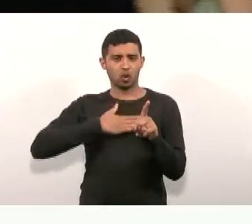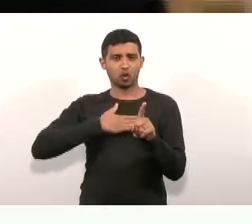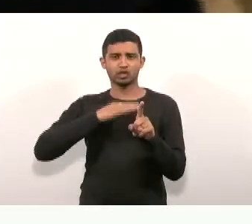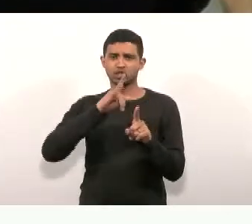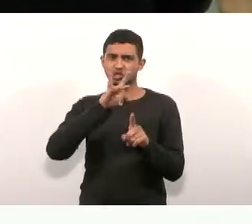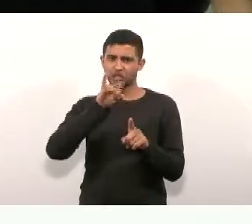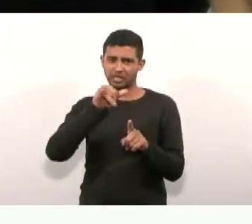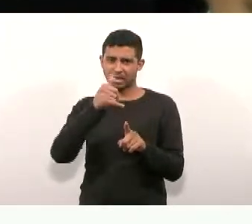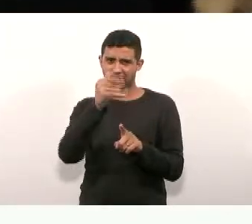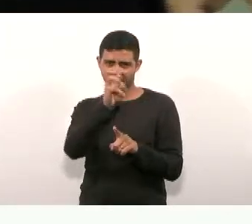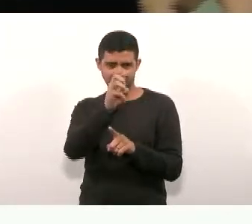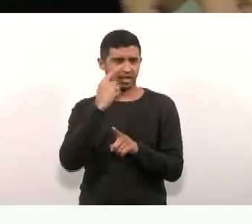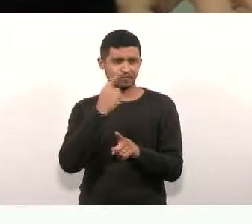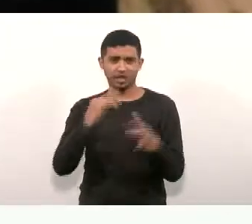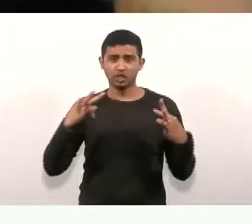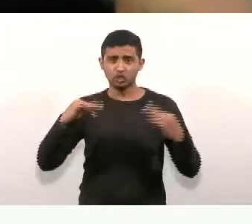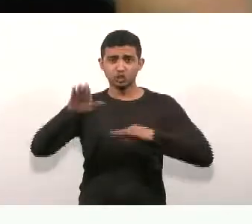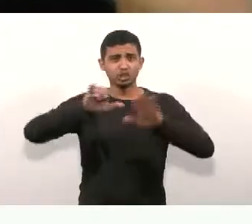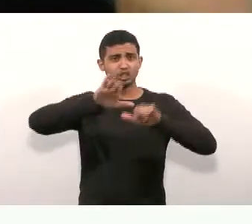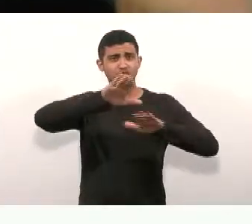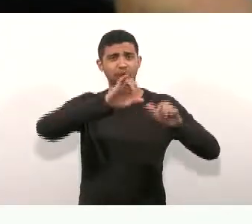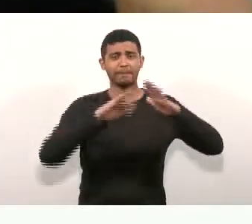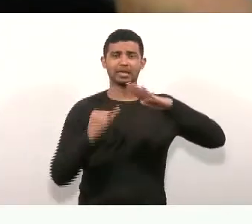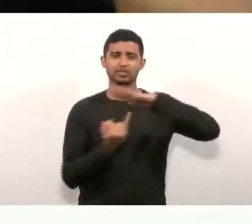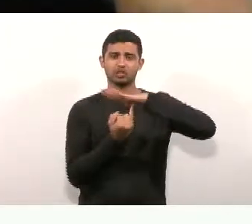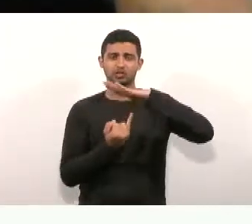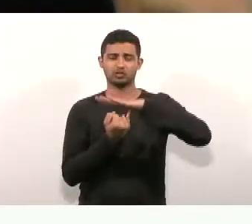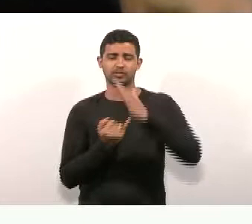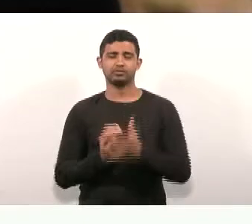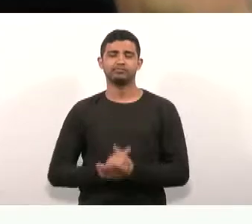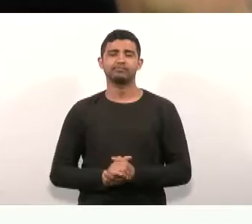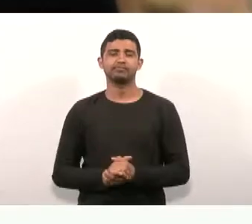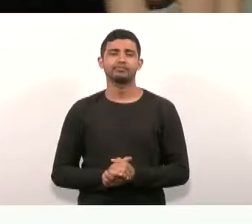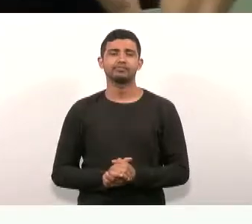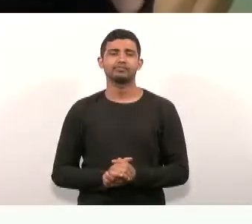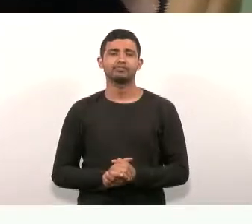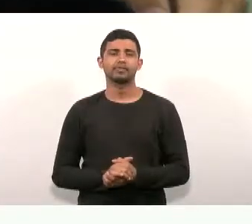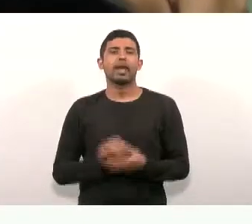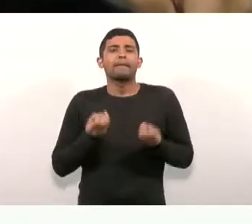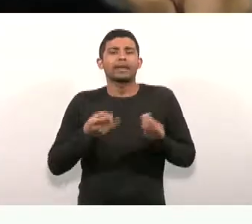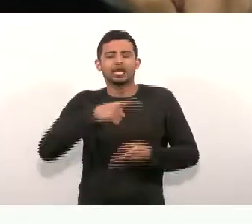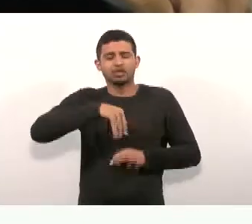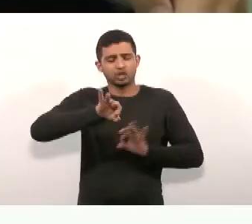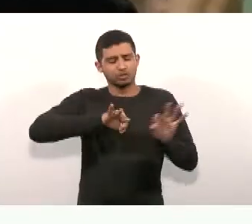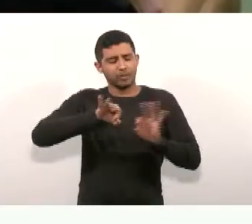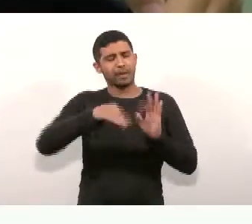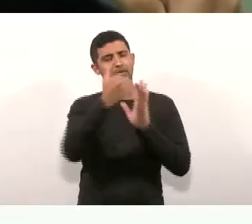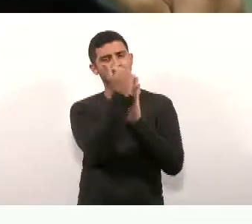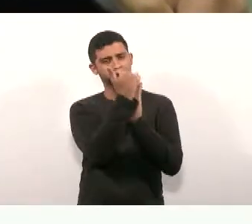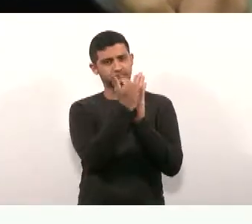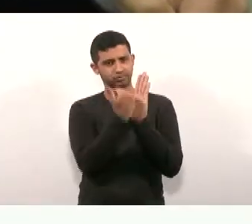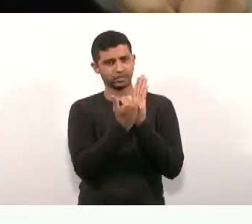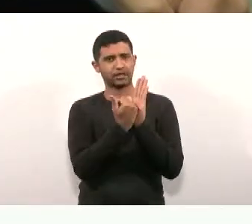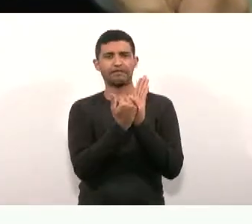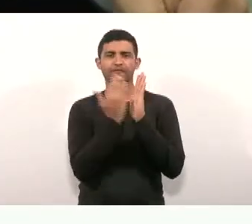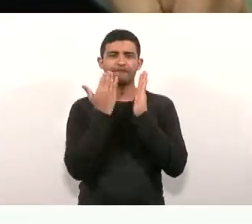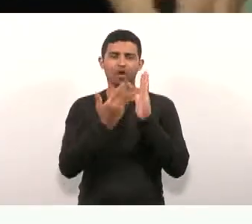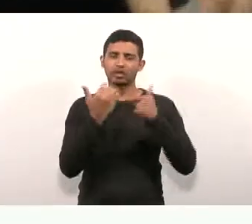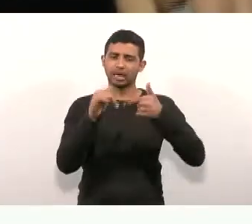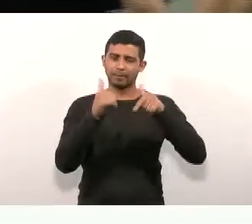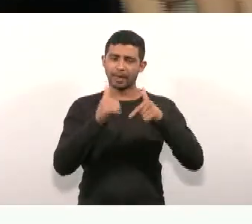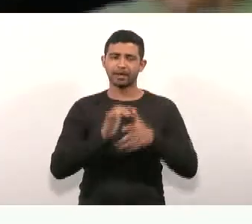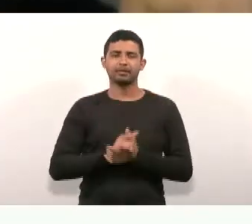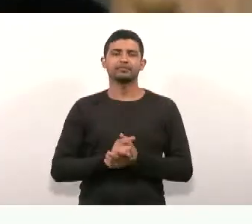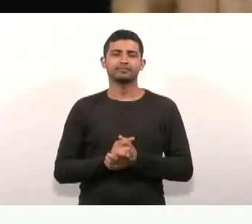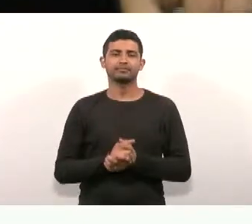pública, com todas as instituições presentes na audiência pública, para preparar a agenda da comissão, agenda de trabalho da frente parlamentar, e